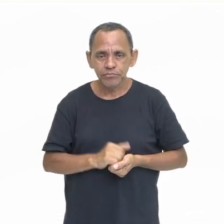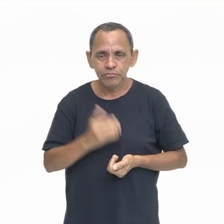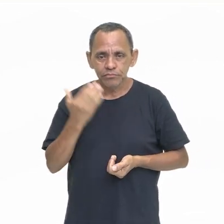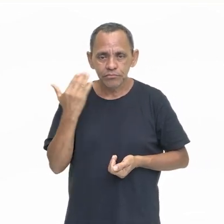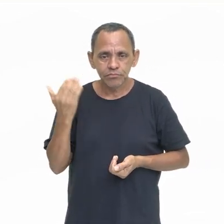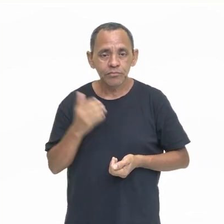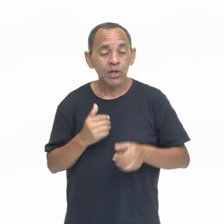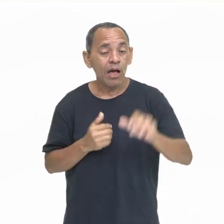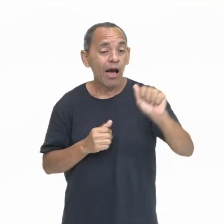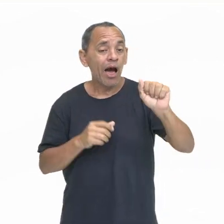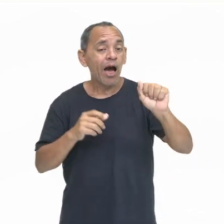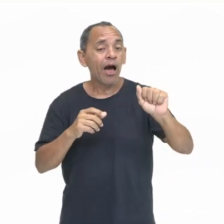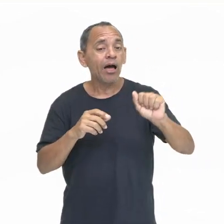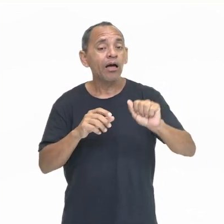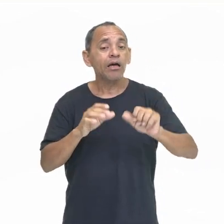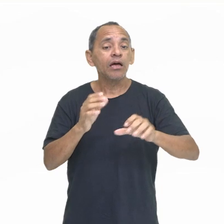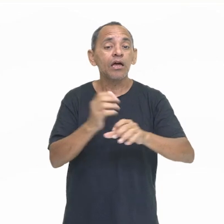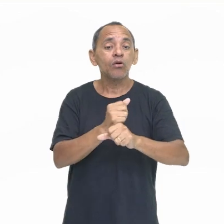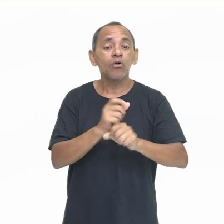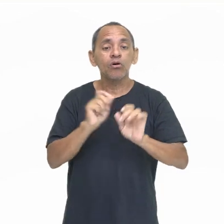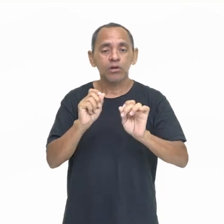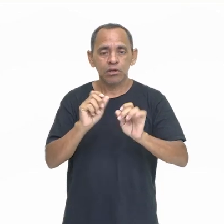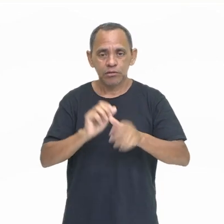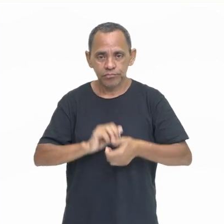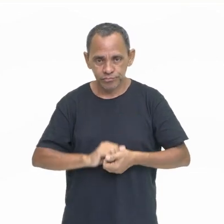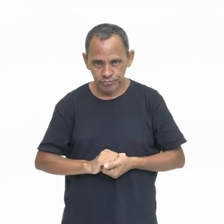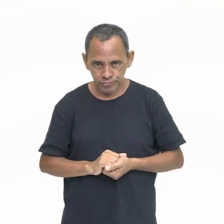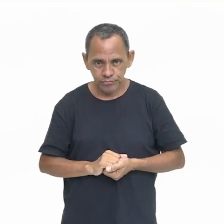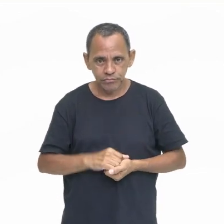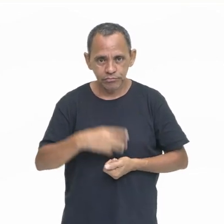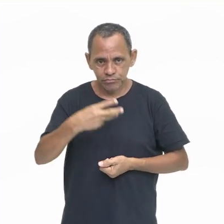para cá, ó, o nosso a é igual